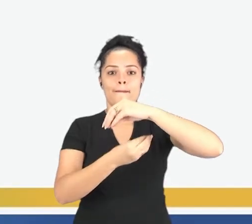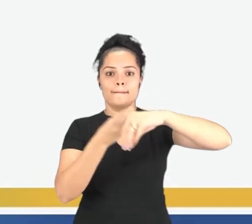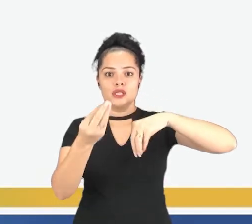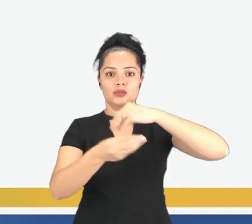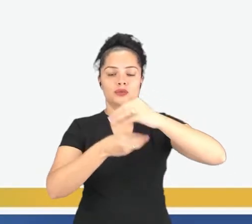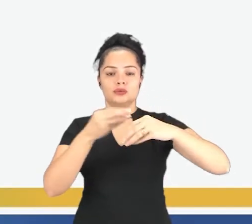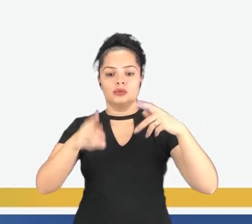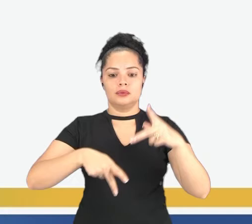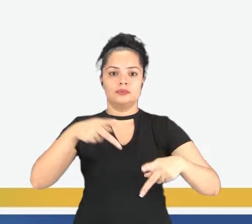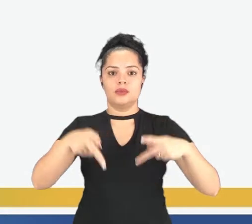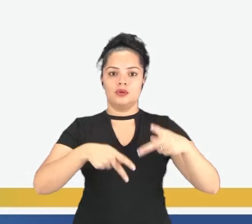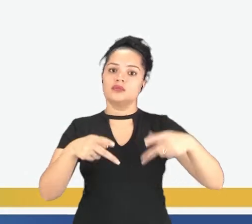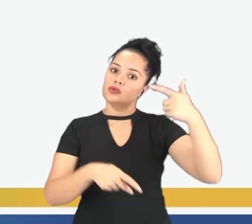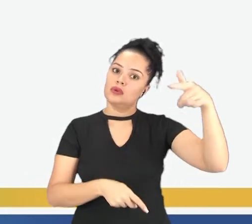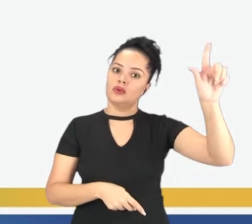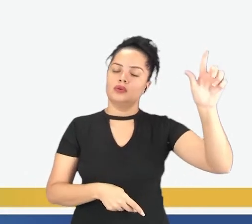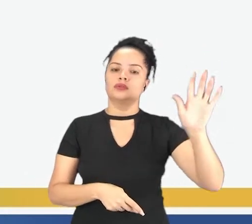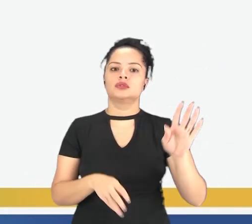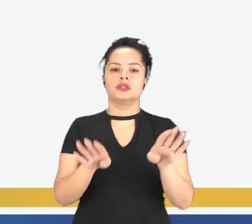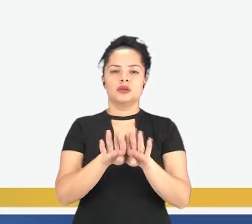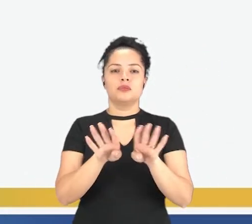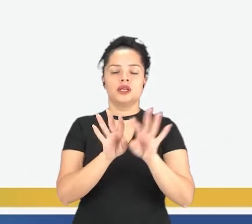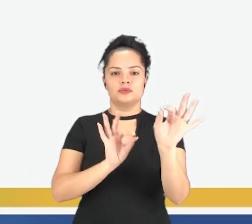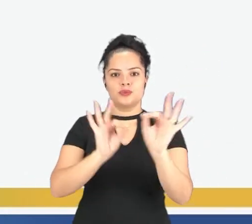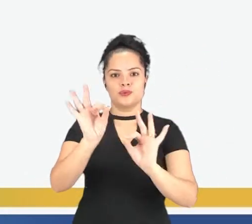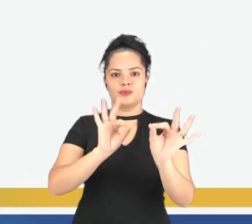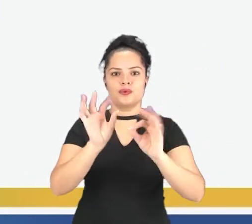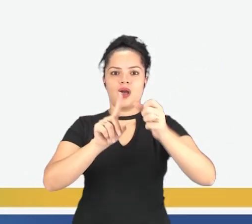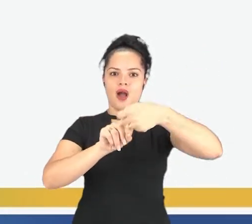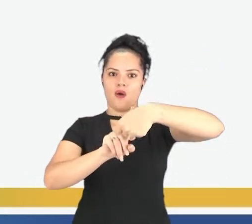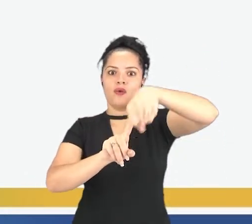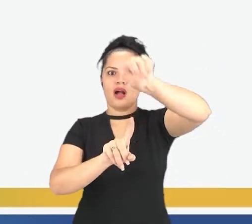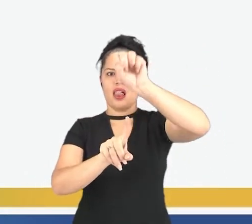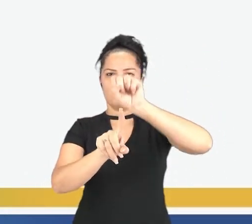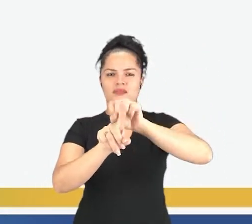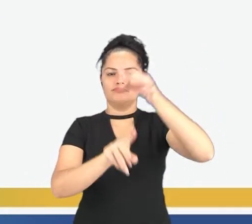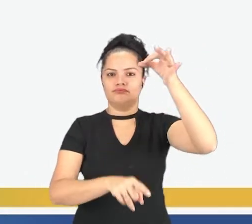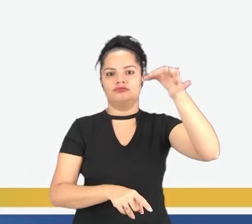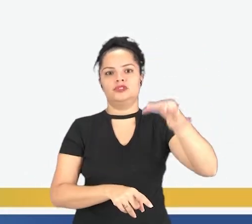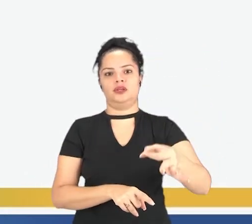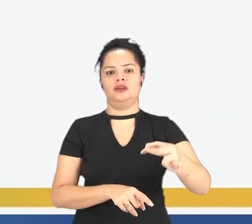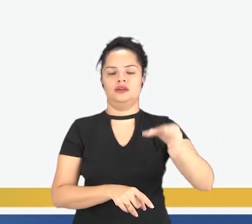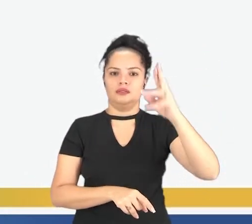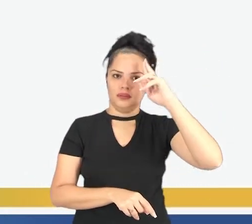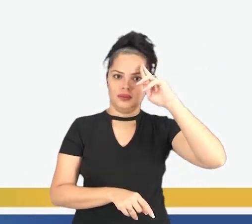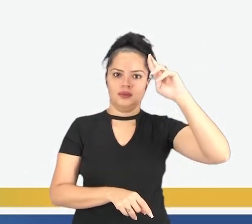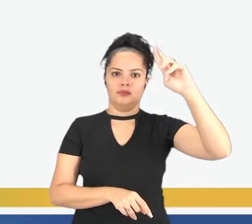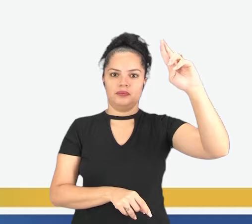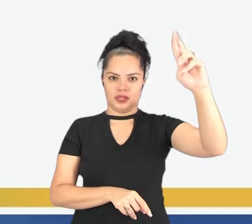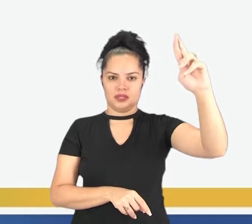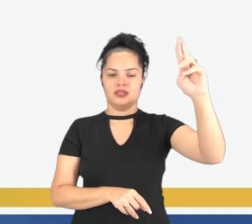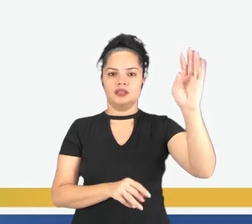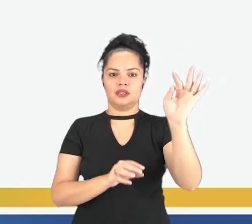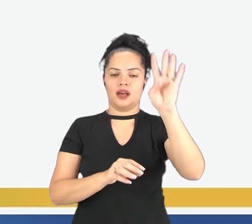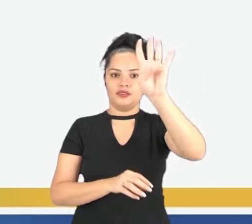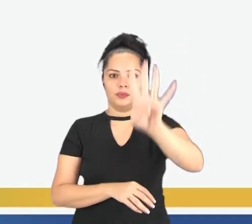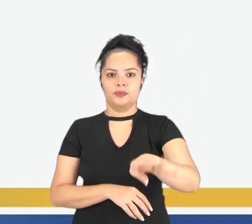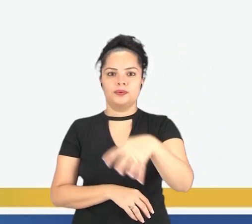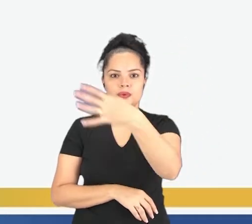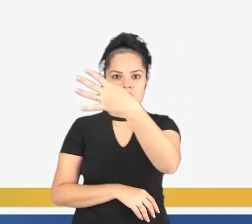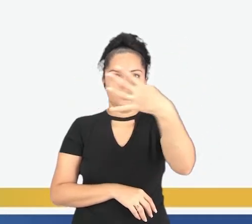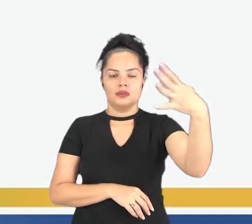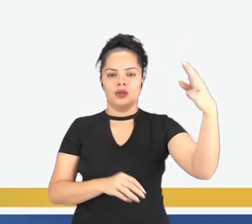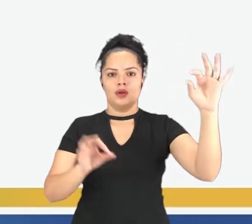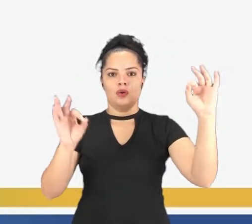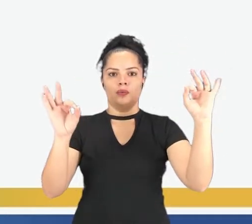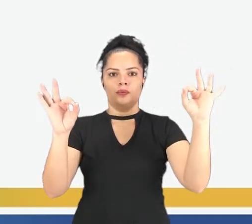povos. Eles elaboraram um calendário, né, complexo e exato. Representavam, né, em tabelas os eclipses do Sol, da